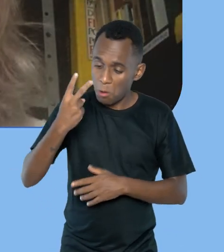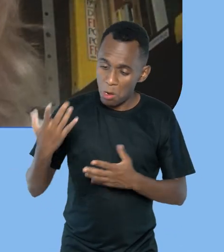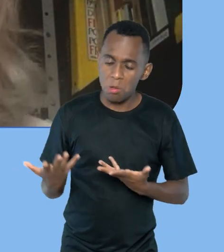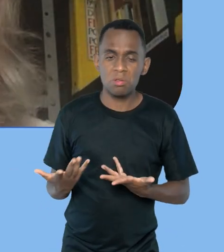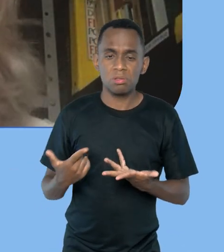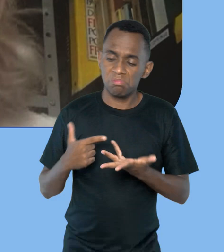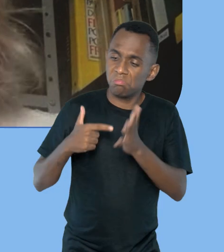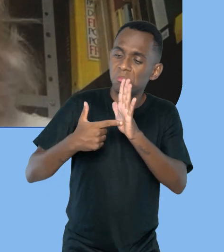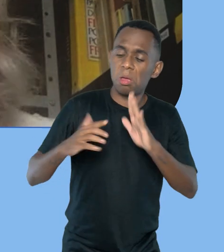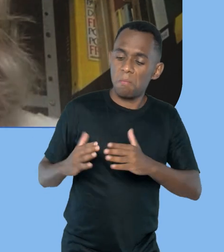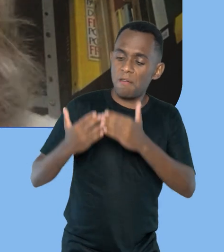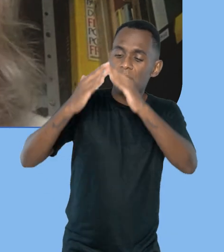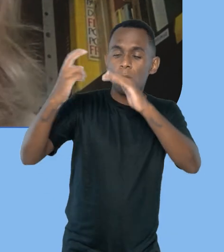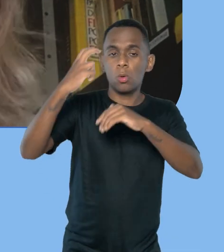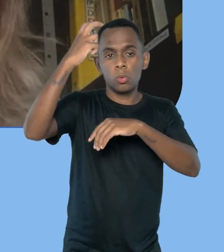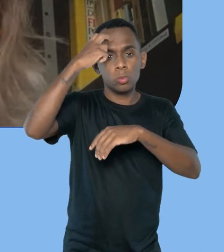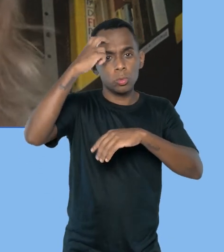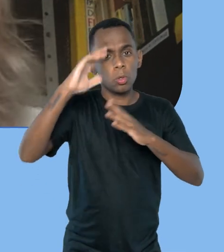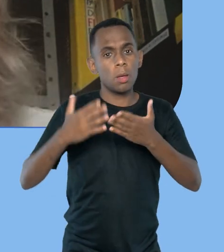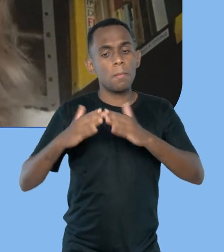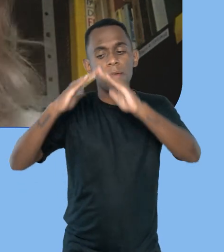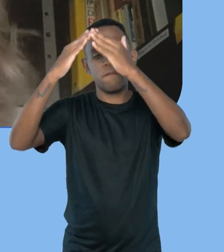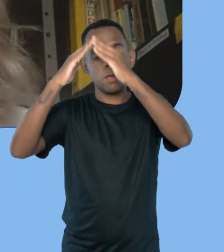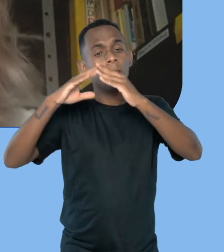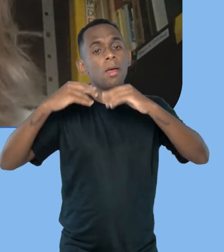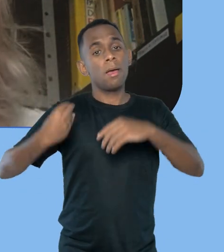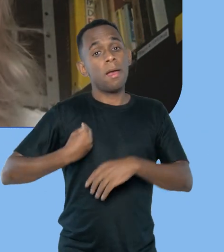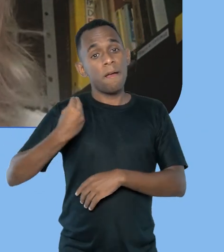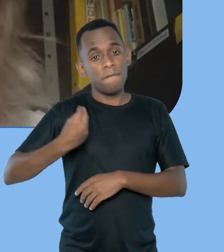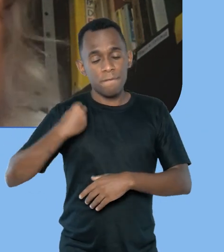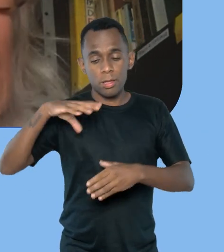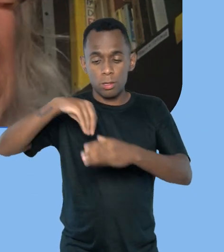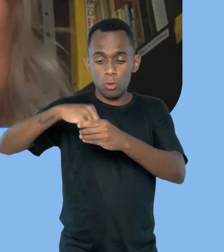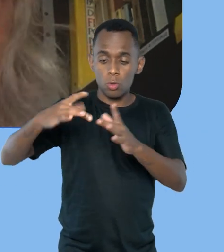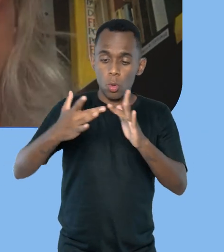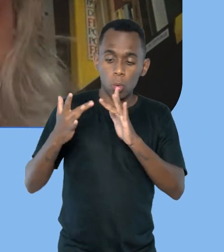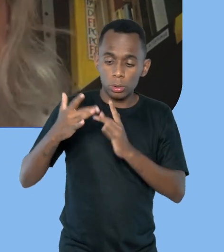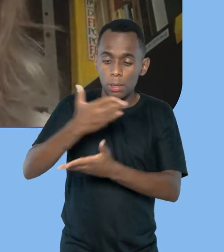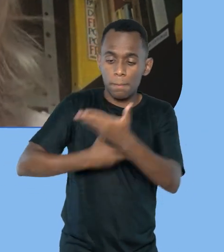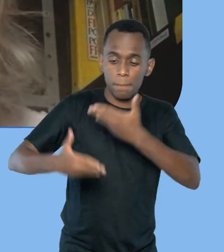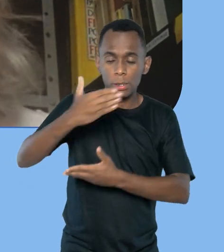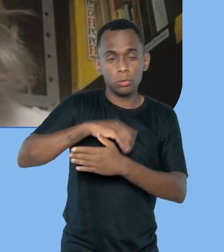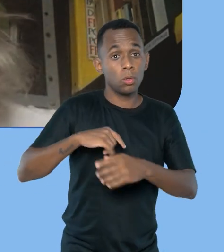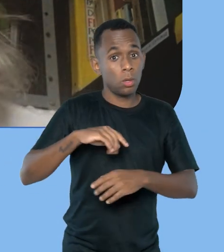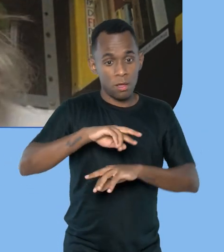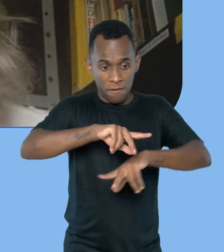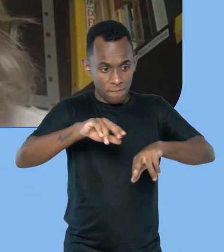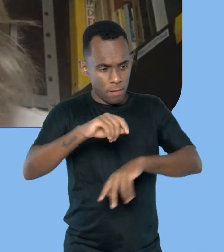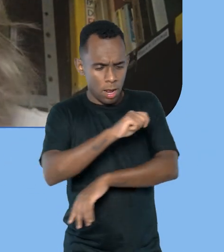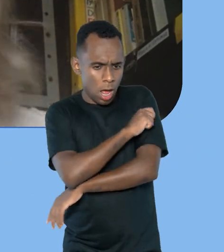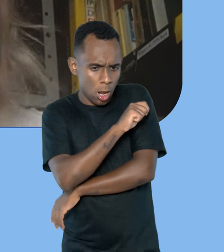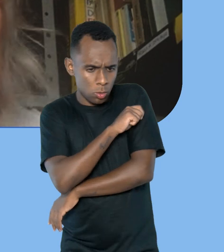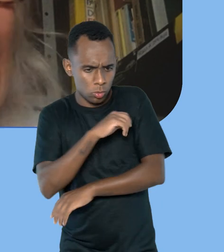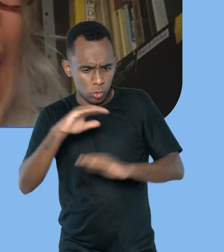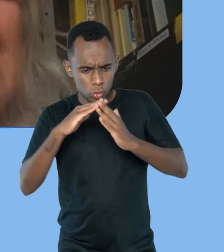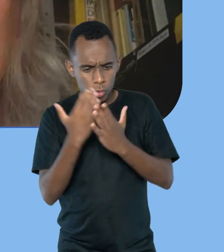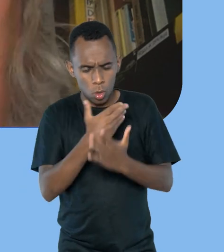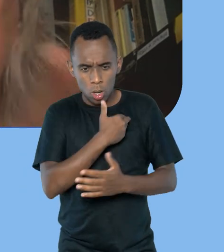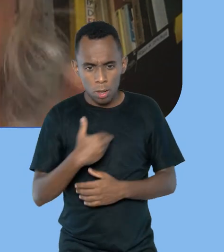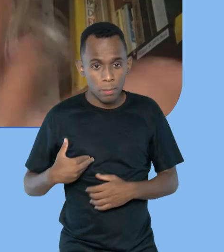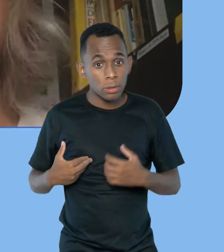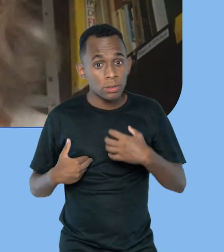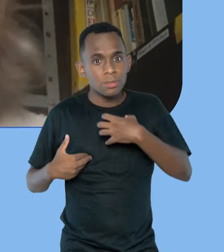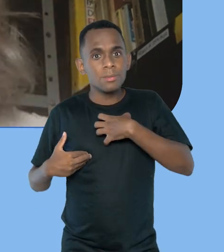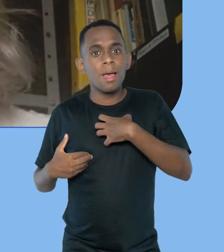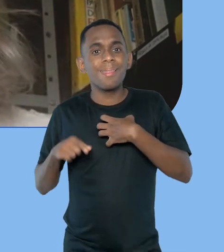Valorizando a periferia, a cultura da periferia, a vida comunitária da periferia. E muitos alunos da escola pública, eles